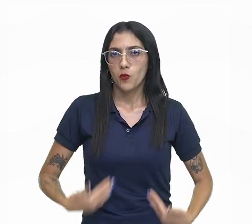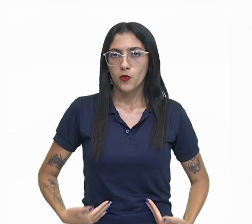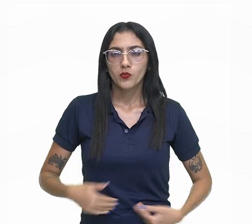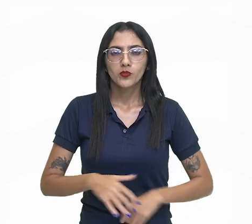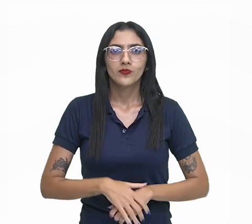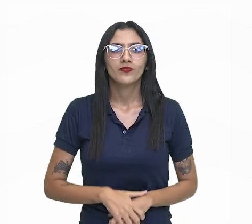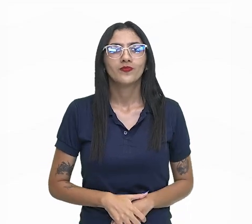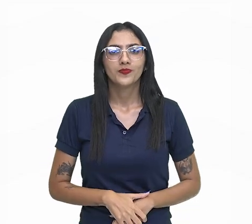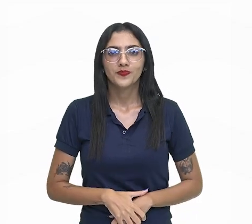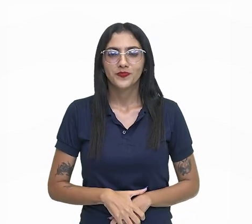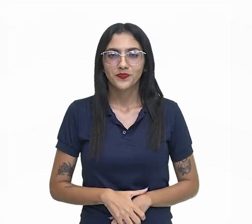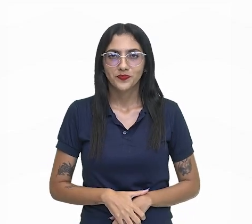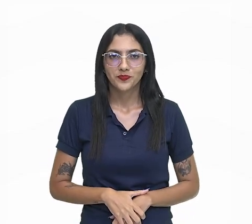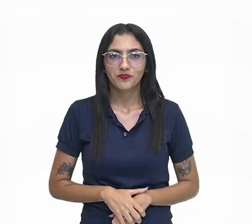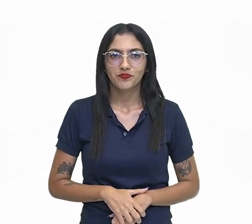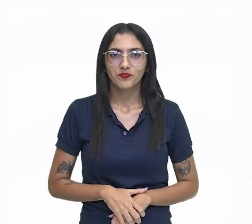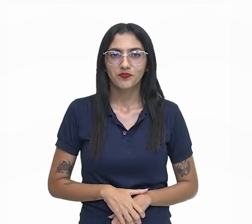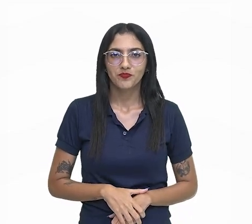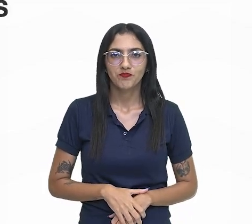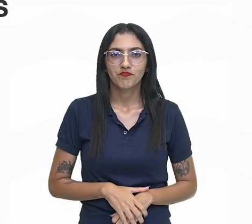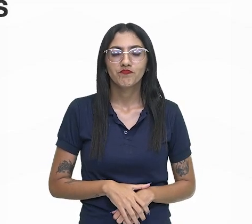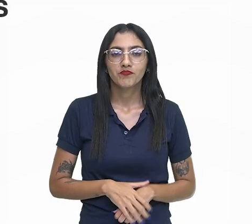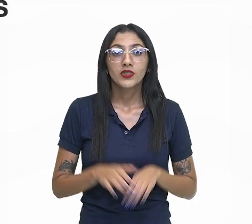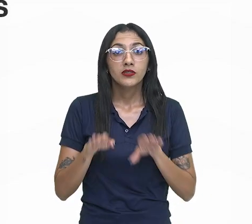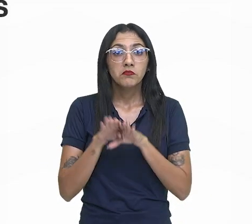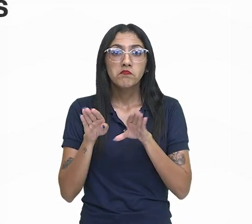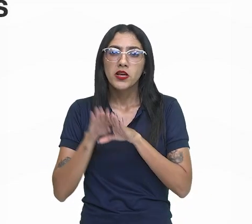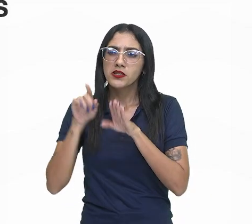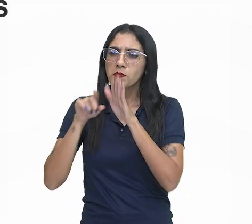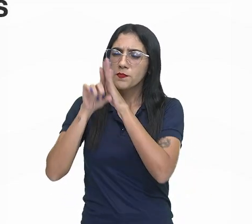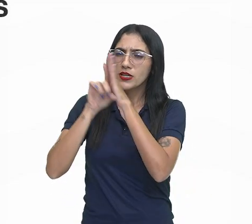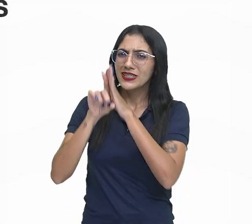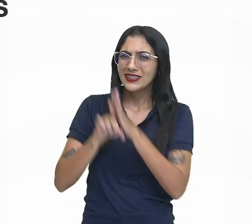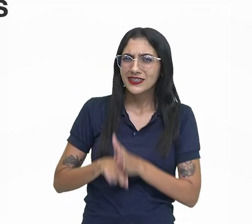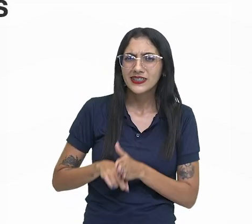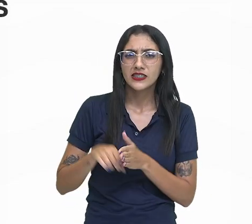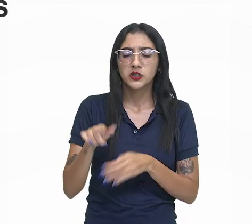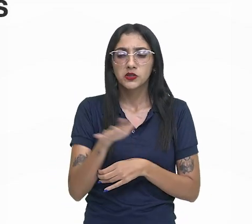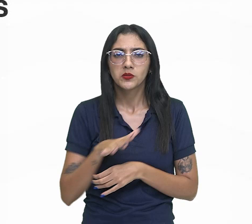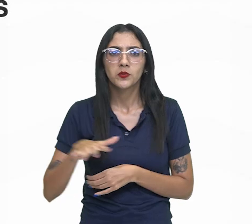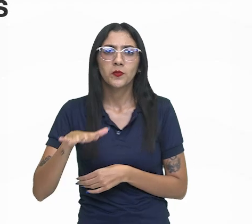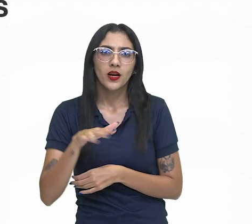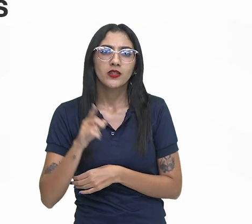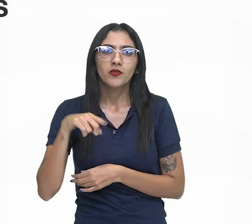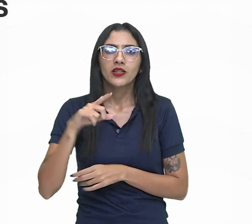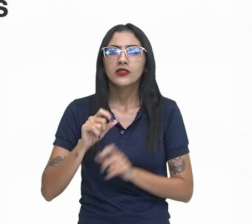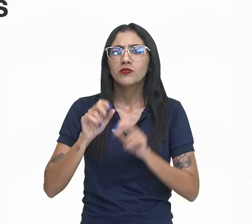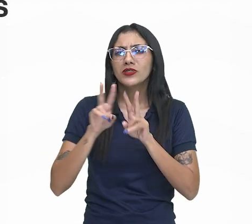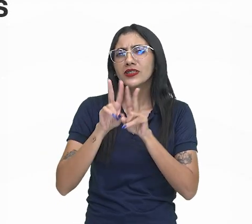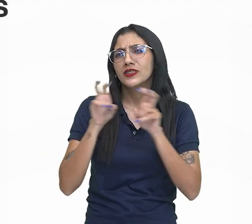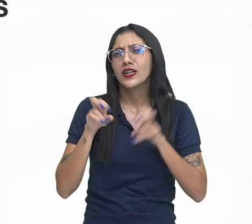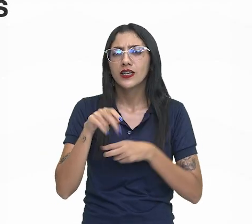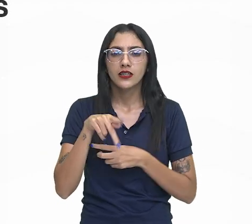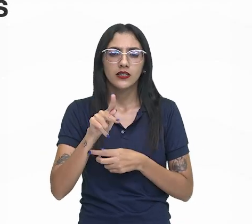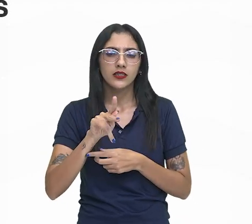move. E na pesquisa sobre espaço, Laban explorou a ideia